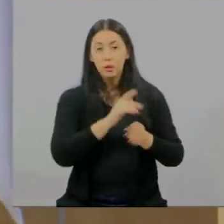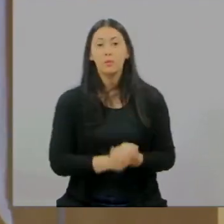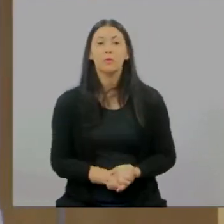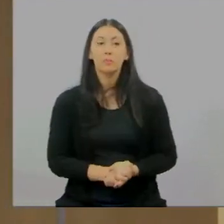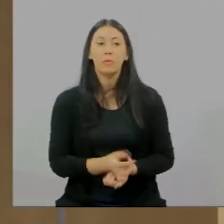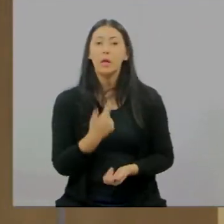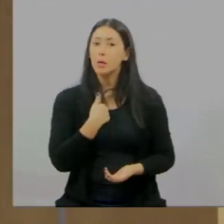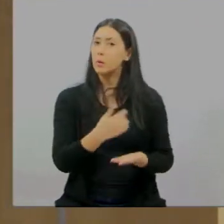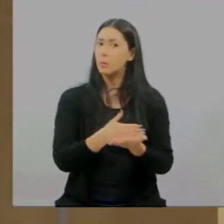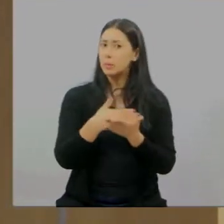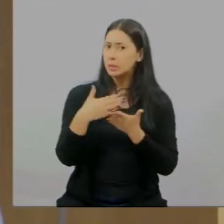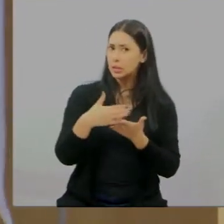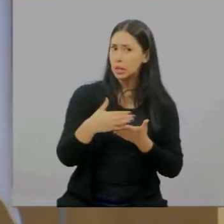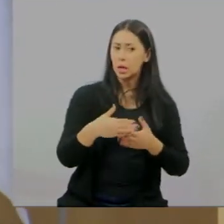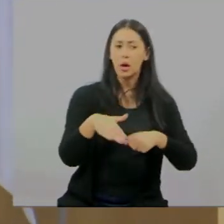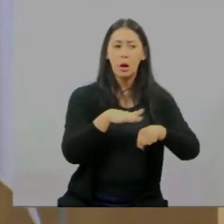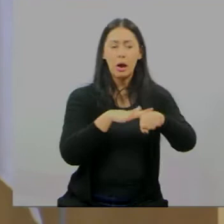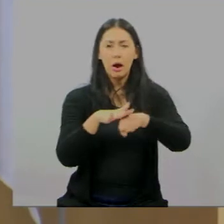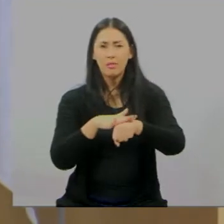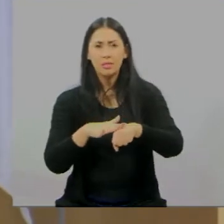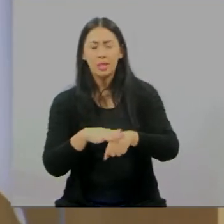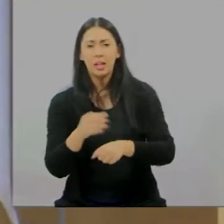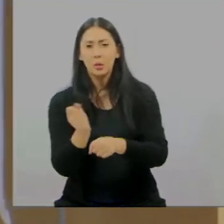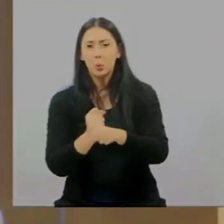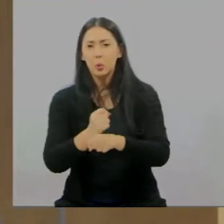que eu comecei a discutir em 2018,